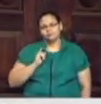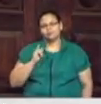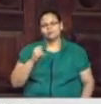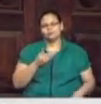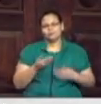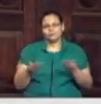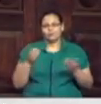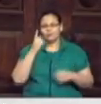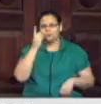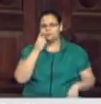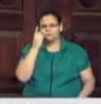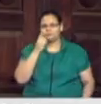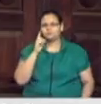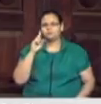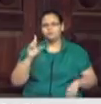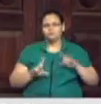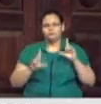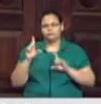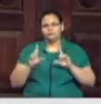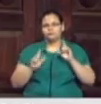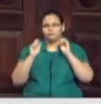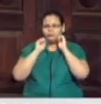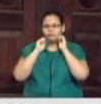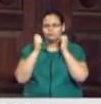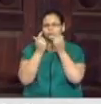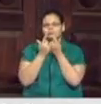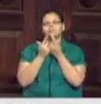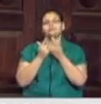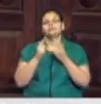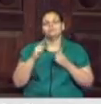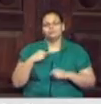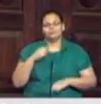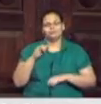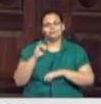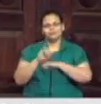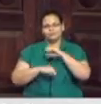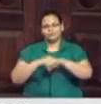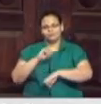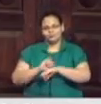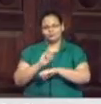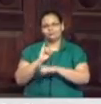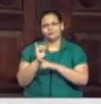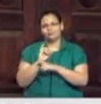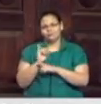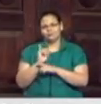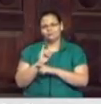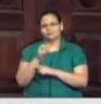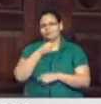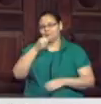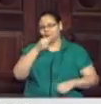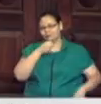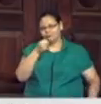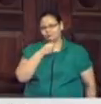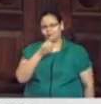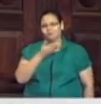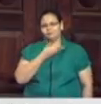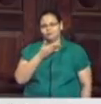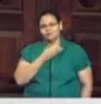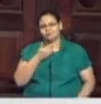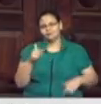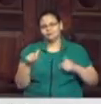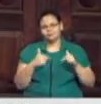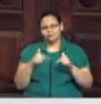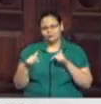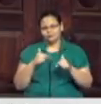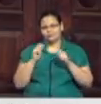deputados, cidadãos que nos assistem pela TV Alerj, nos seguem pelas redes sociais, imprensa, colega de trabalho desta